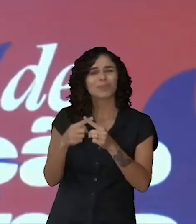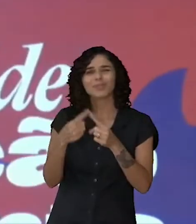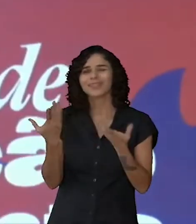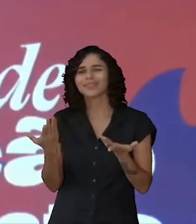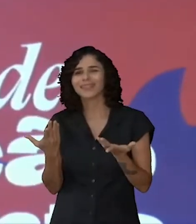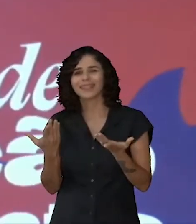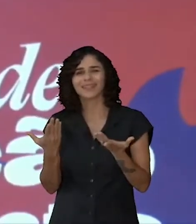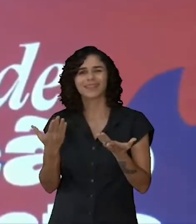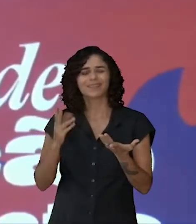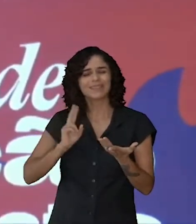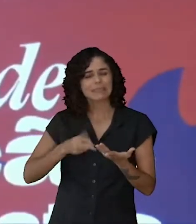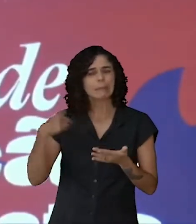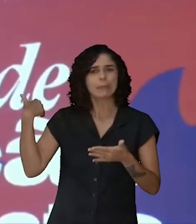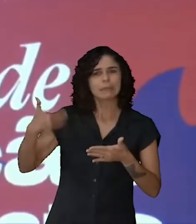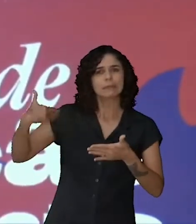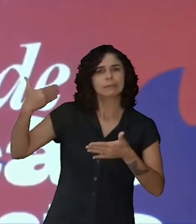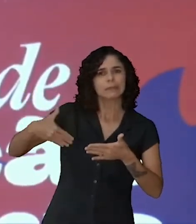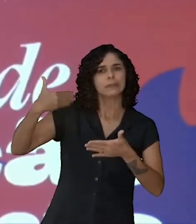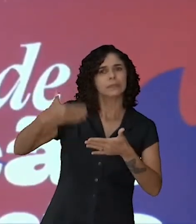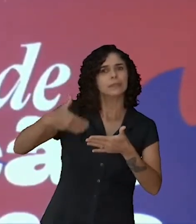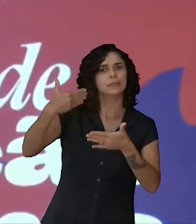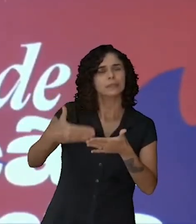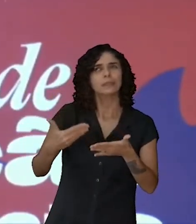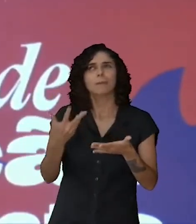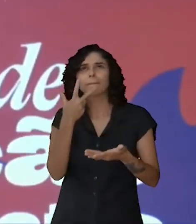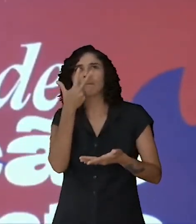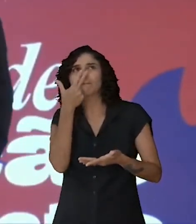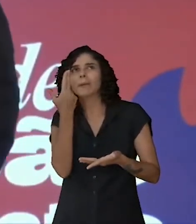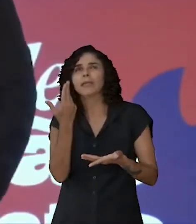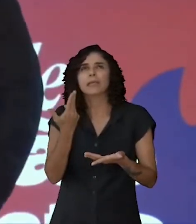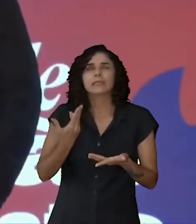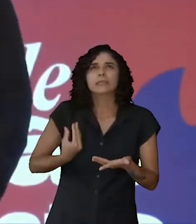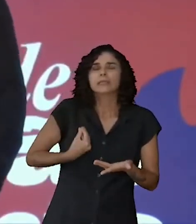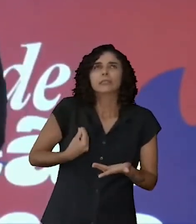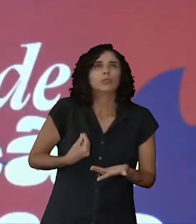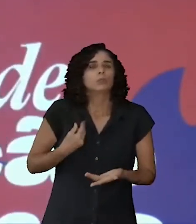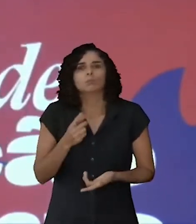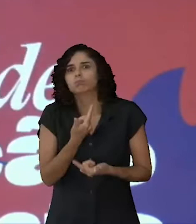vezes há cristãos que vivem como se o Espírito Santo não existisse?